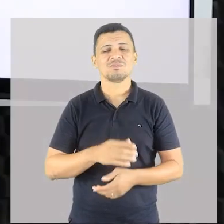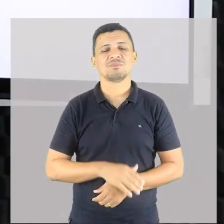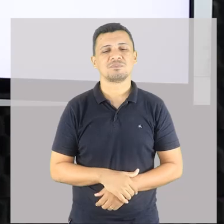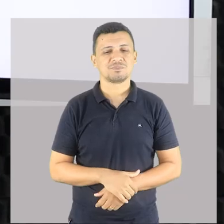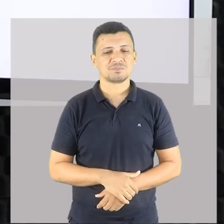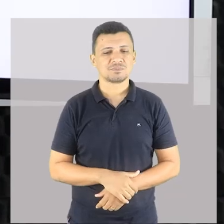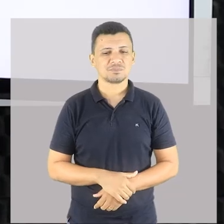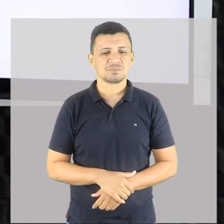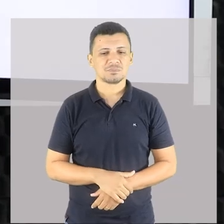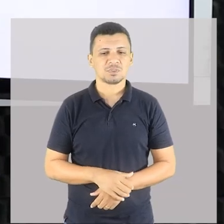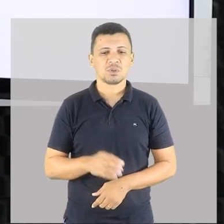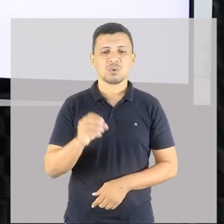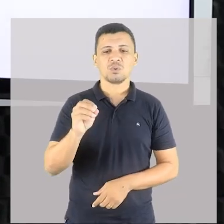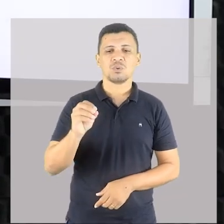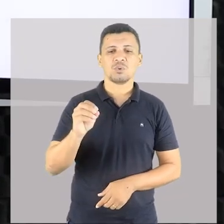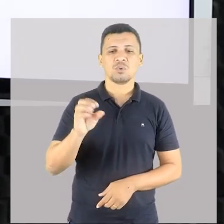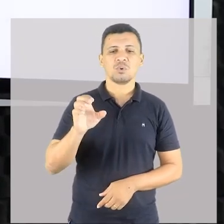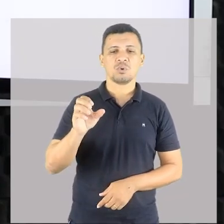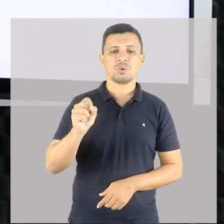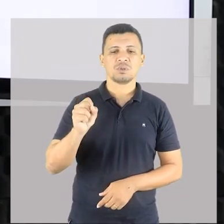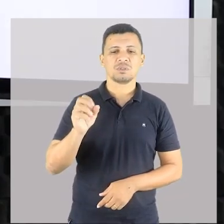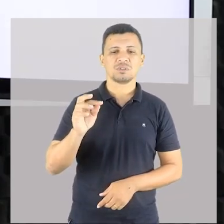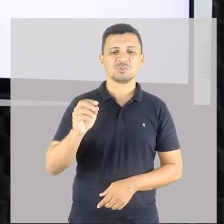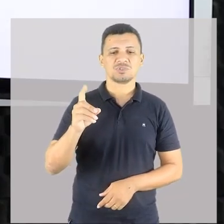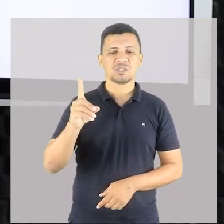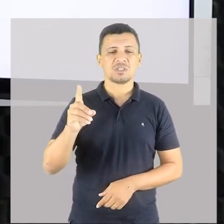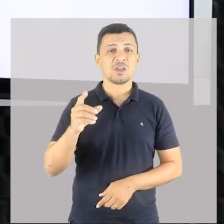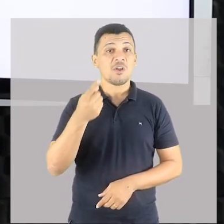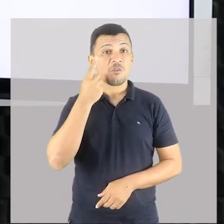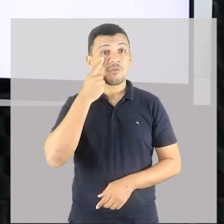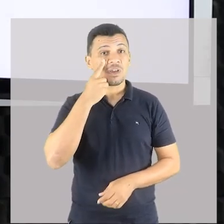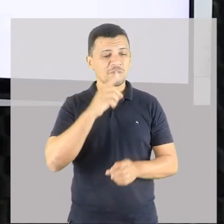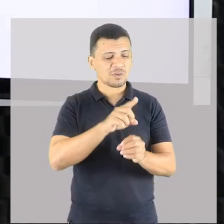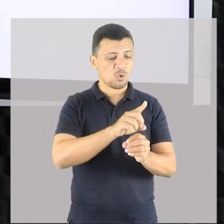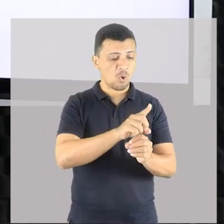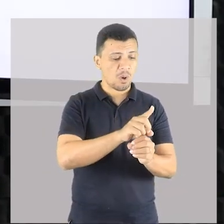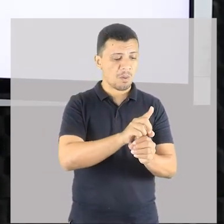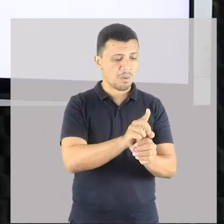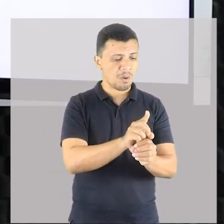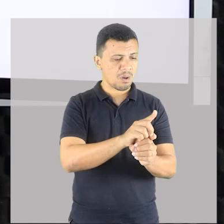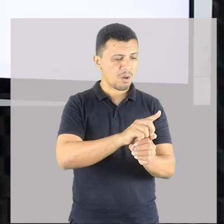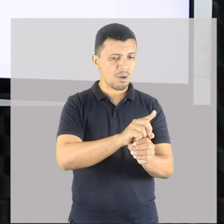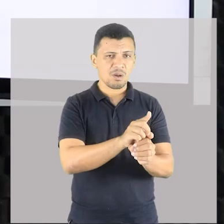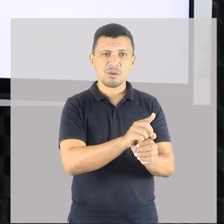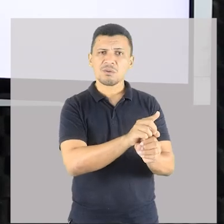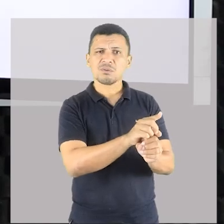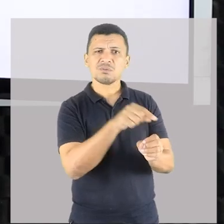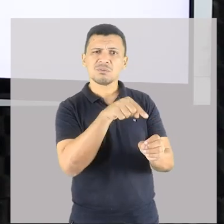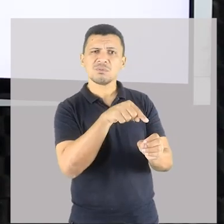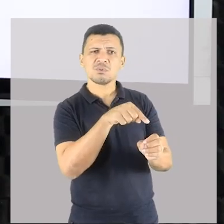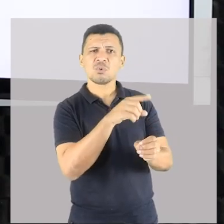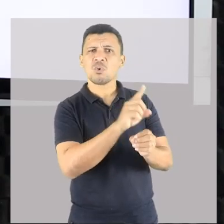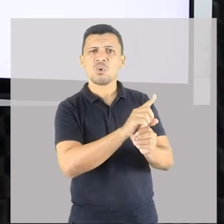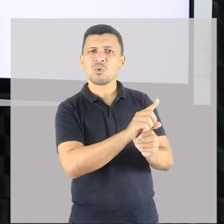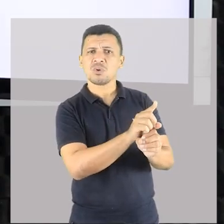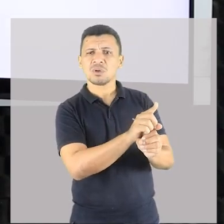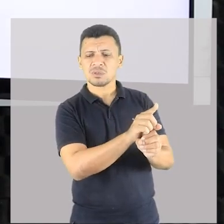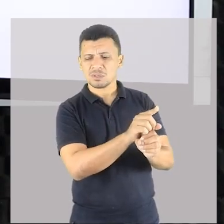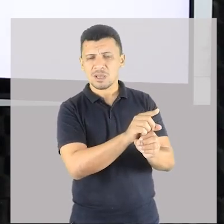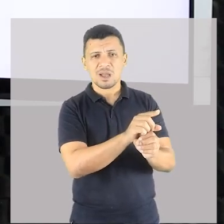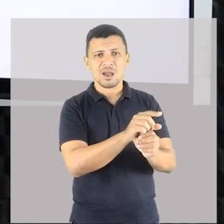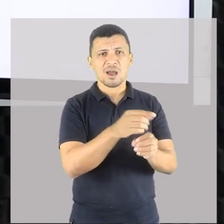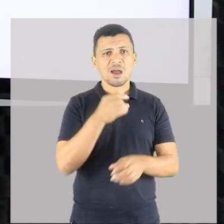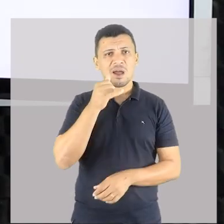lá, Oersted verificou que a agulha de uma bússola mudava de direção quando a